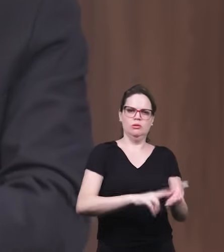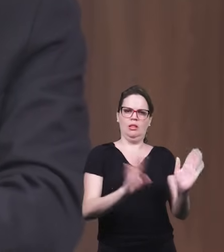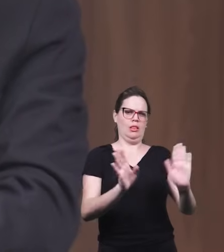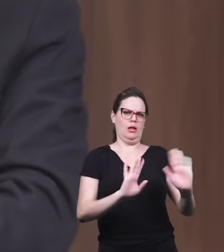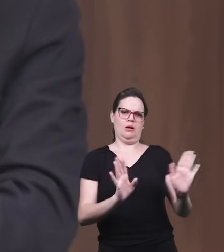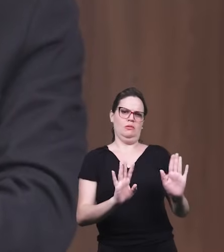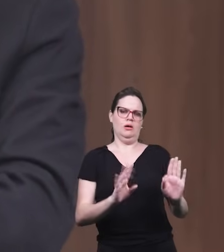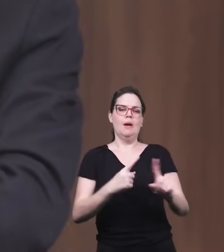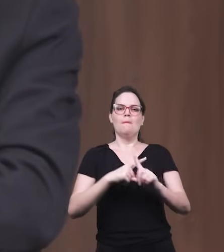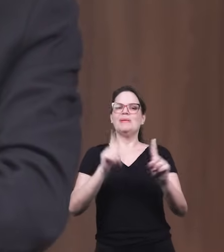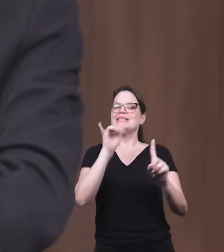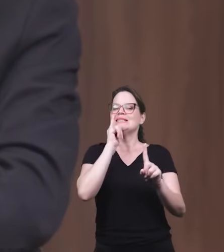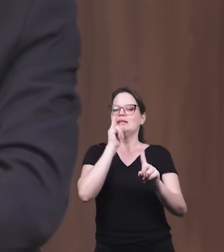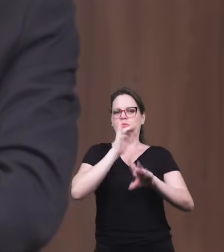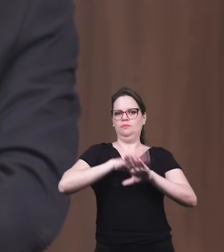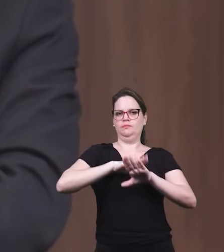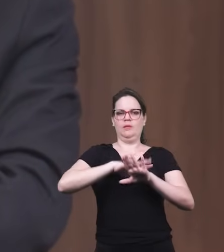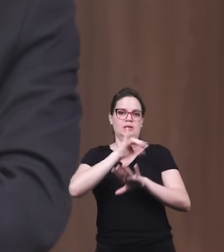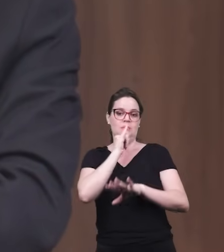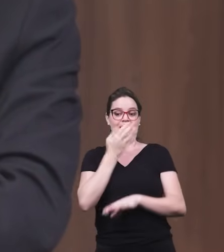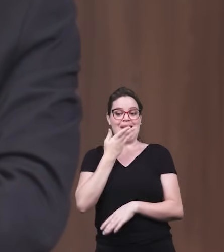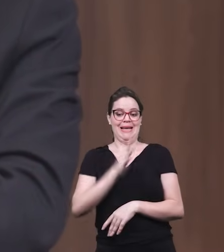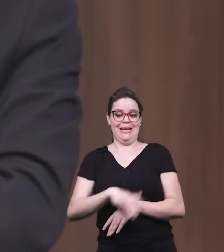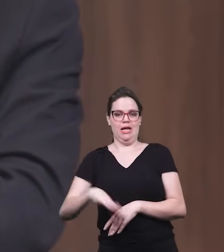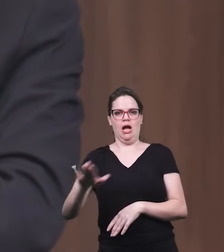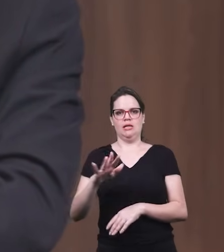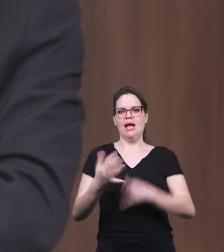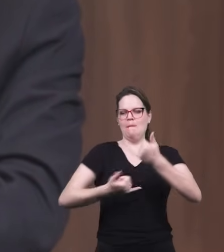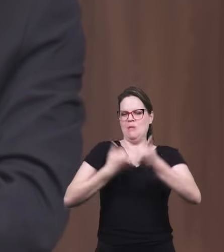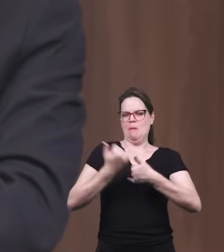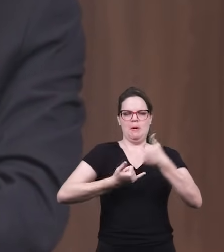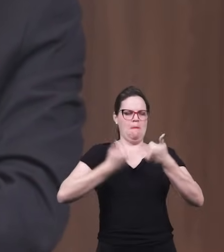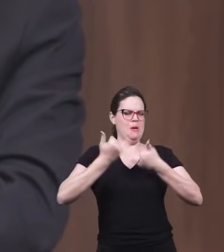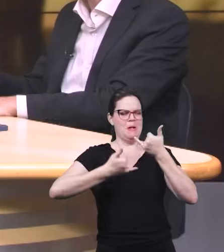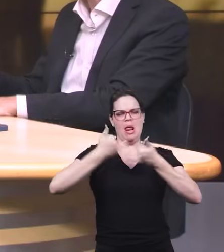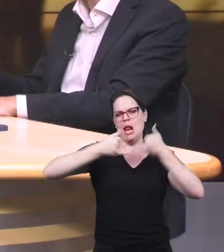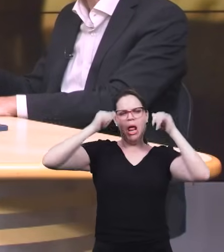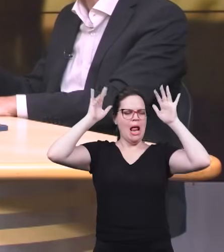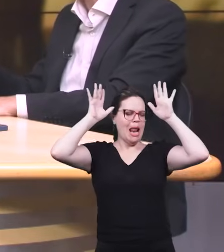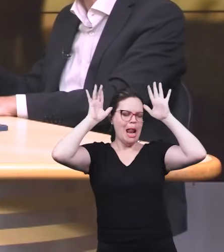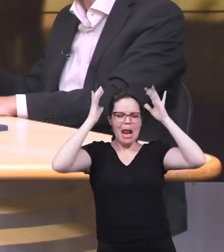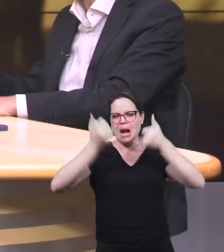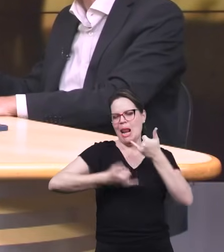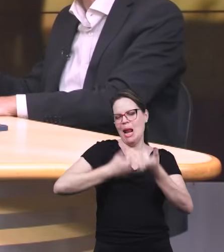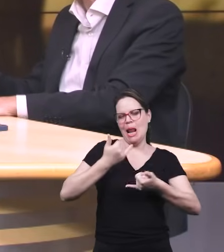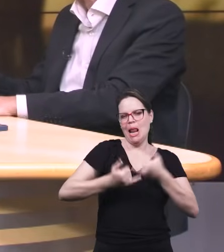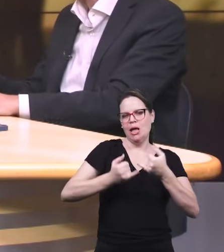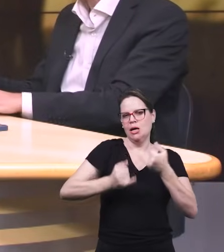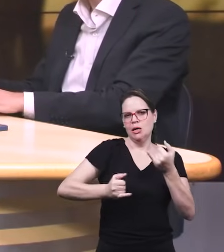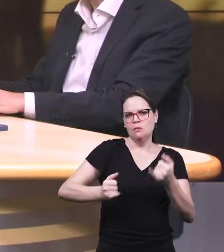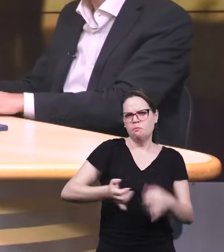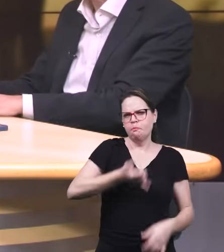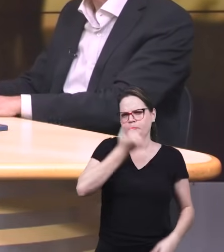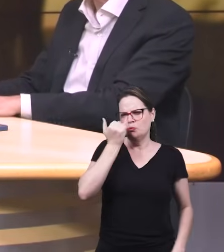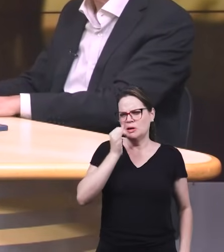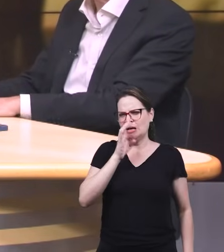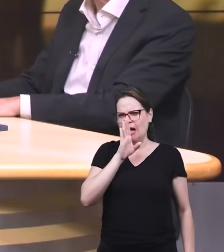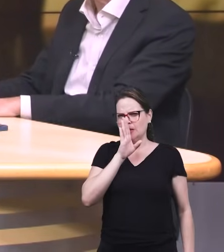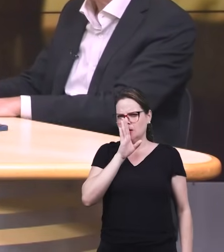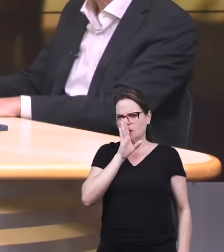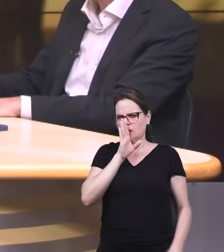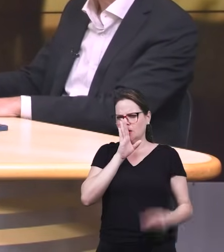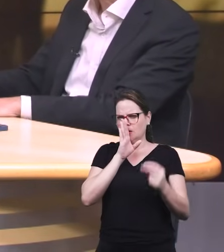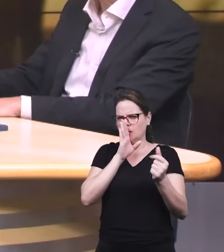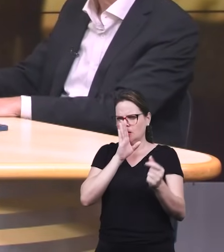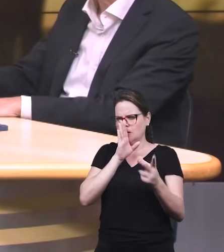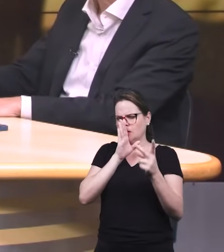brincalhona, alegre, de repente ela começa a ficar muito calada. Às vezes ela está muito em silêncio. Às